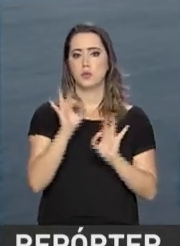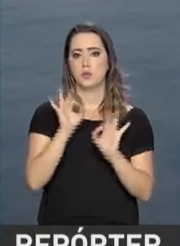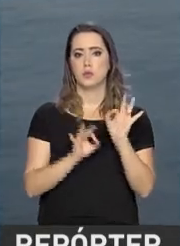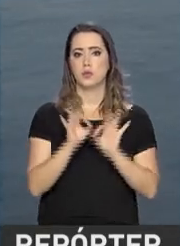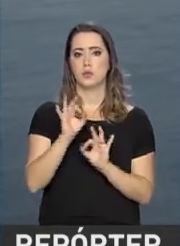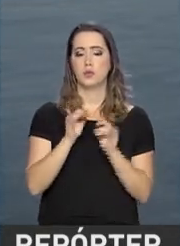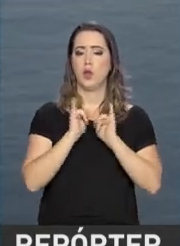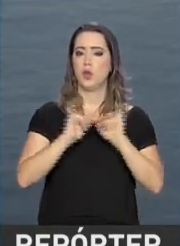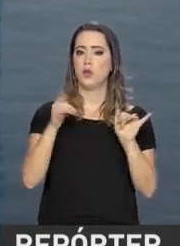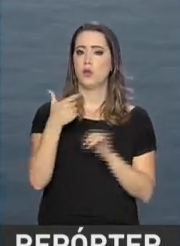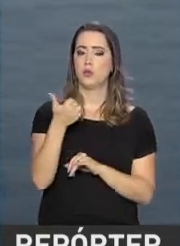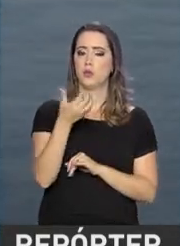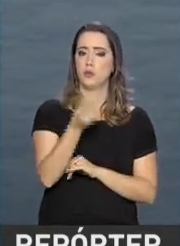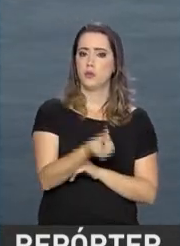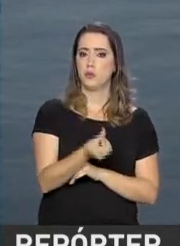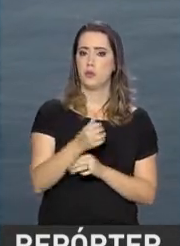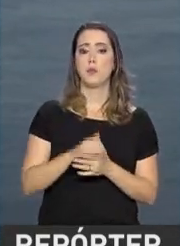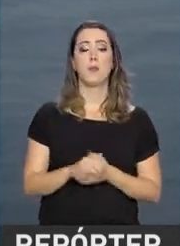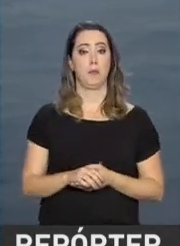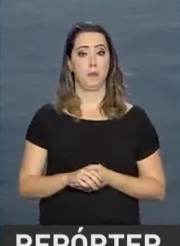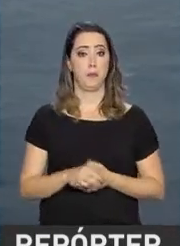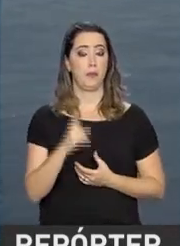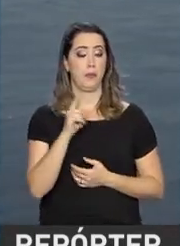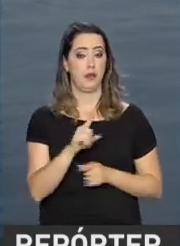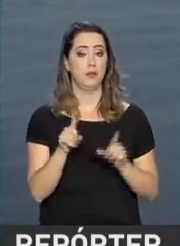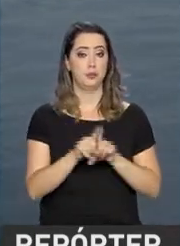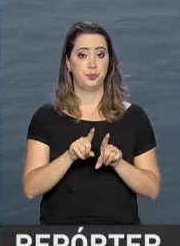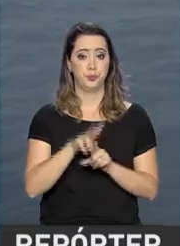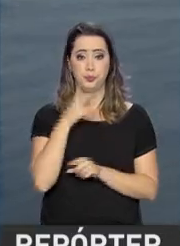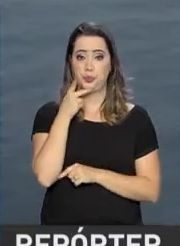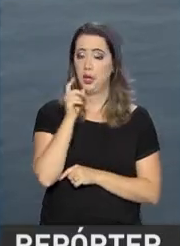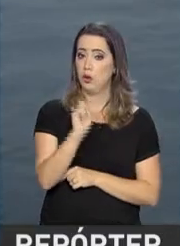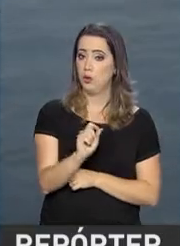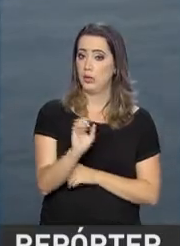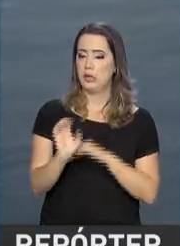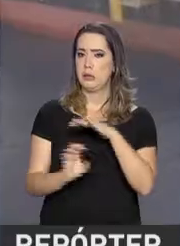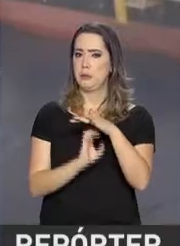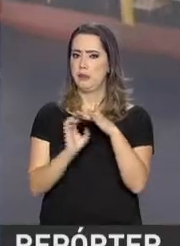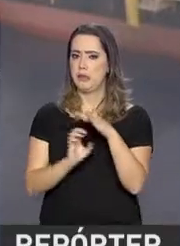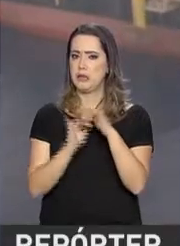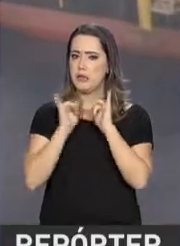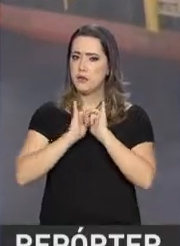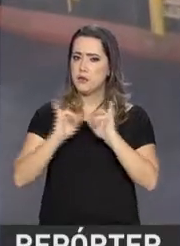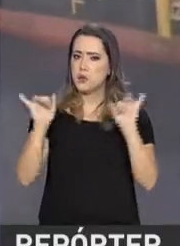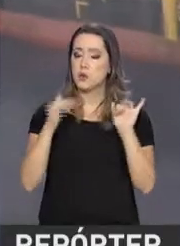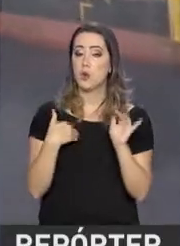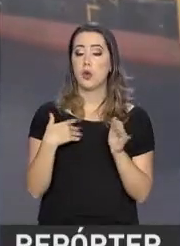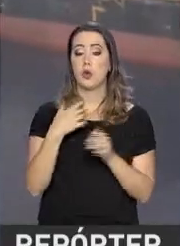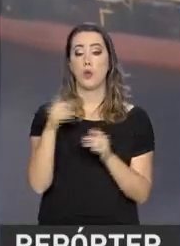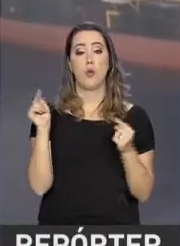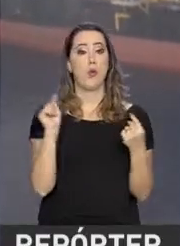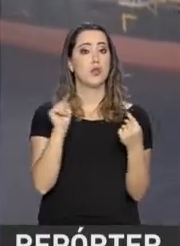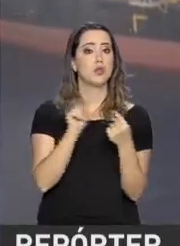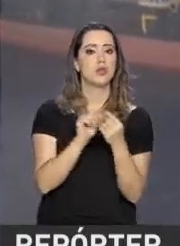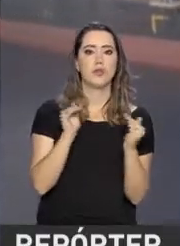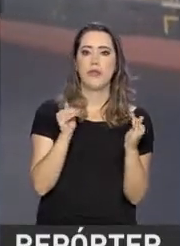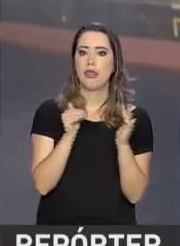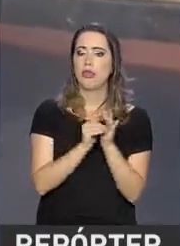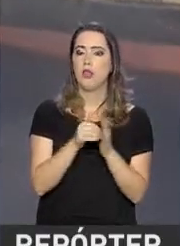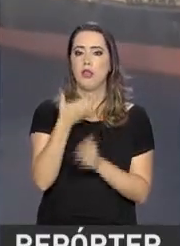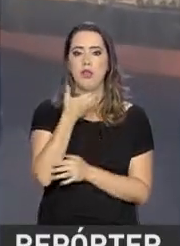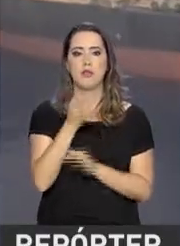negócios anunciado em 2016. Ainda de acordo com a estatal, o objetivo é chegar a dezembro com a empresa